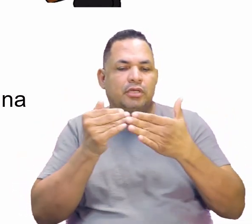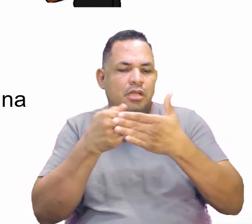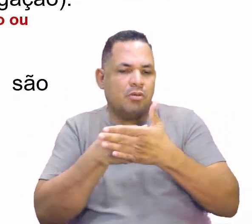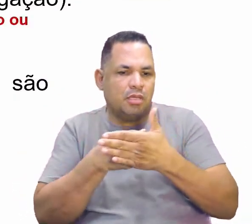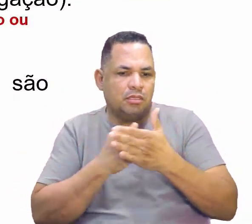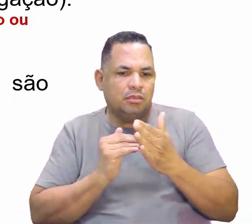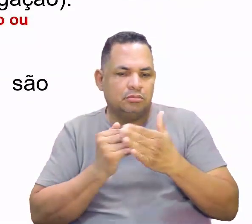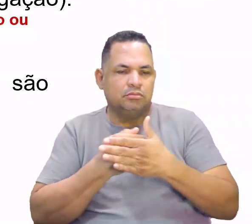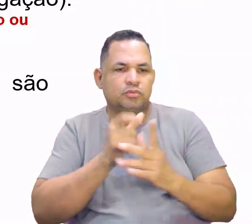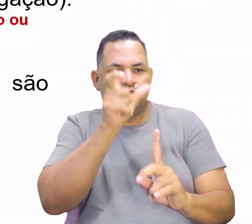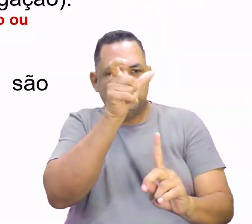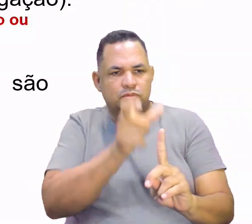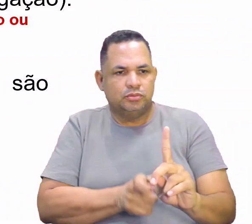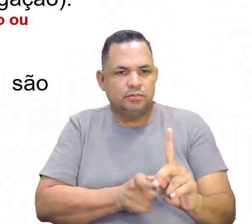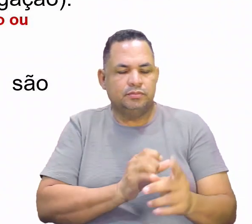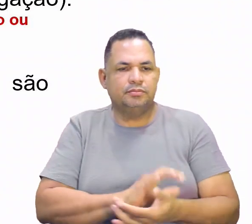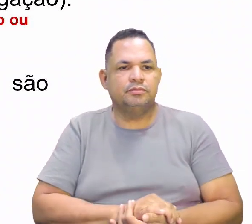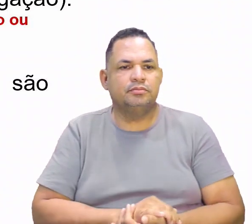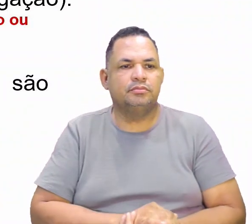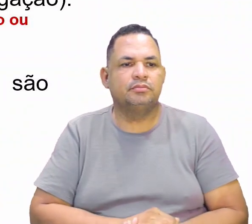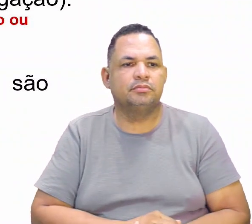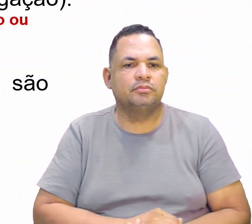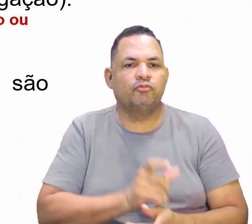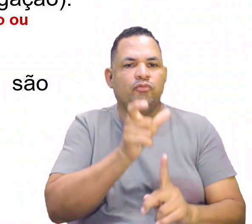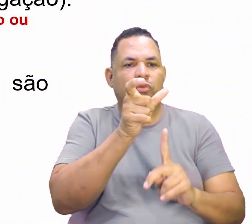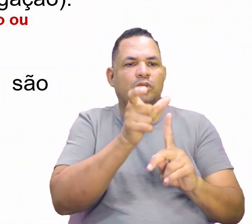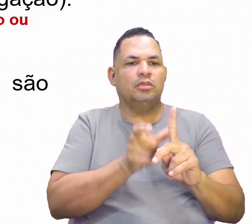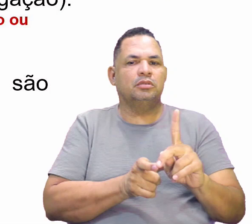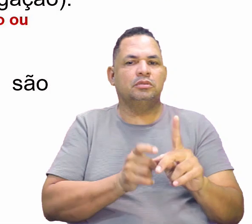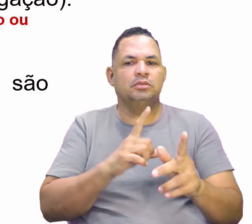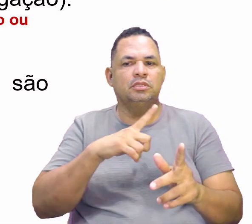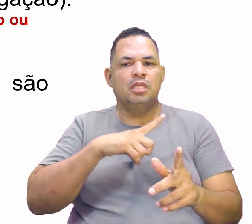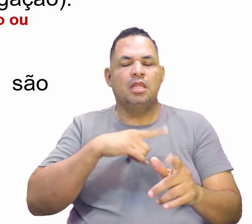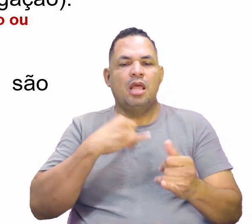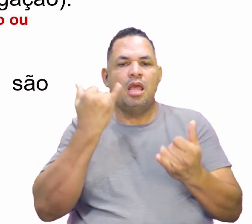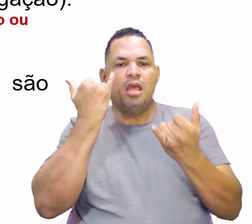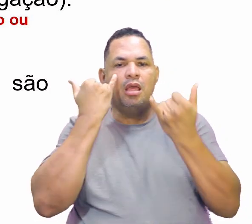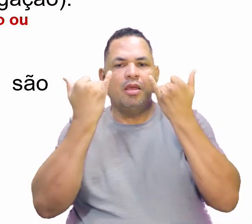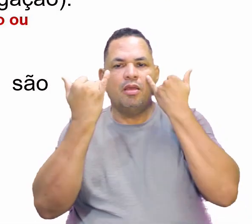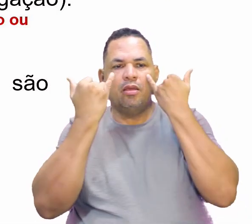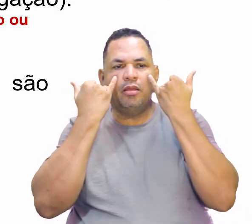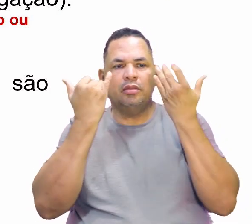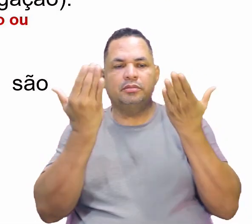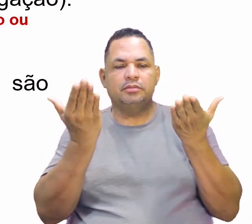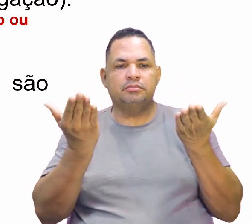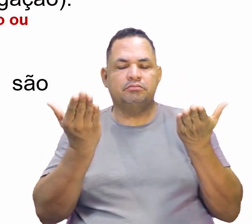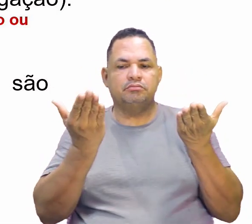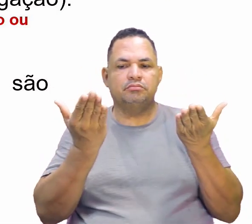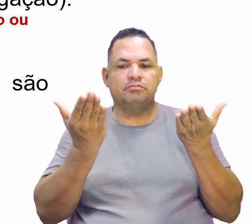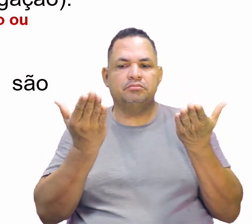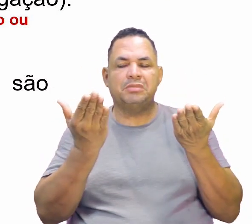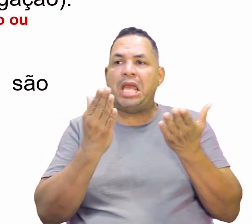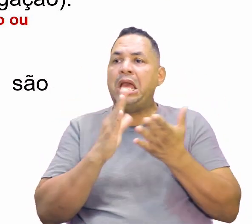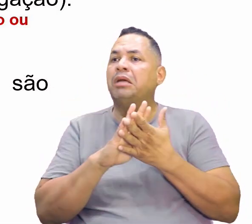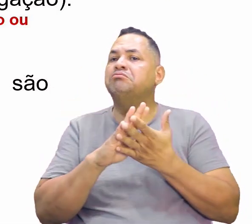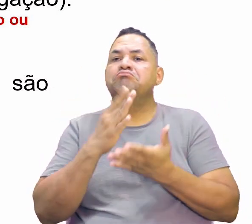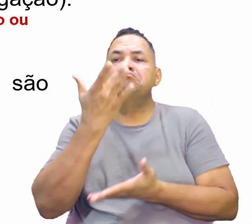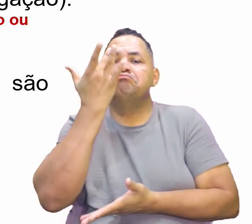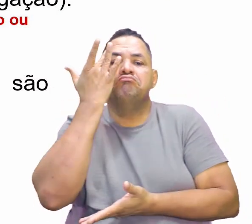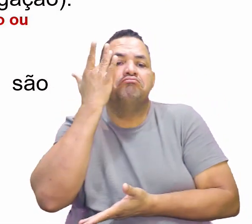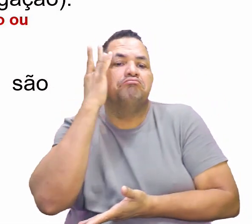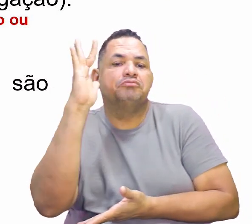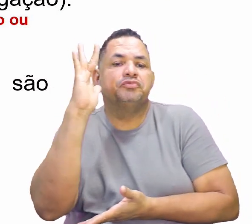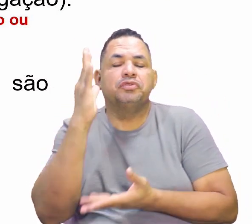escondido. Agora, sujeito determinado, é quando eu tenho uma informação e essa informação fica vaga, não dá